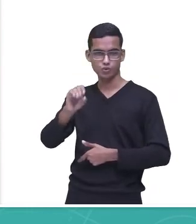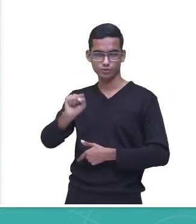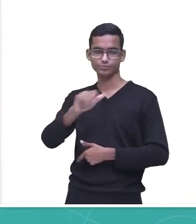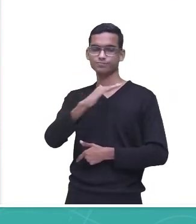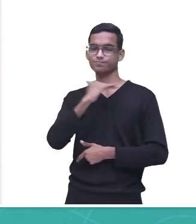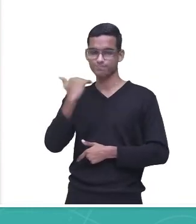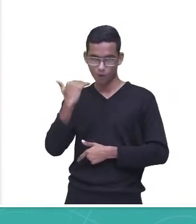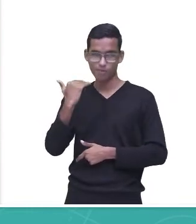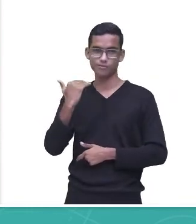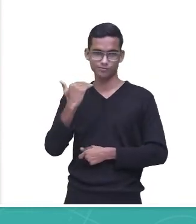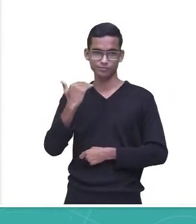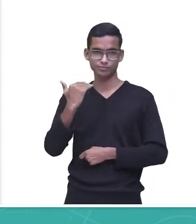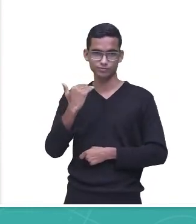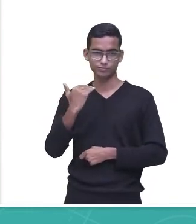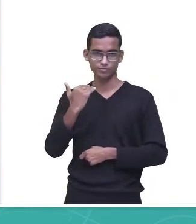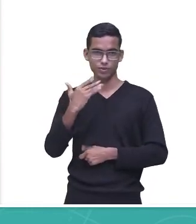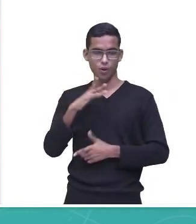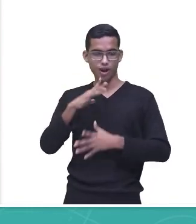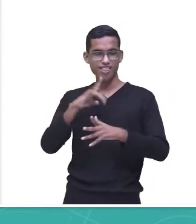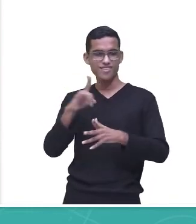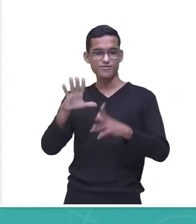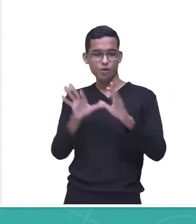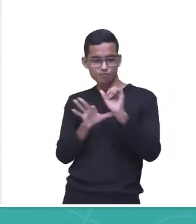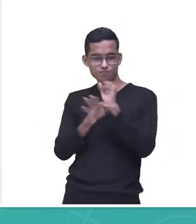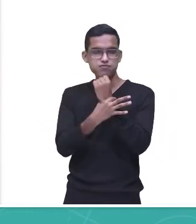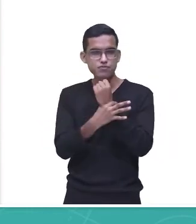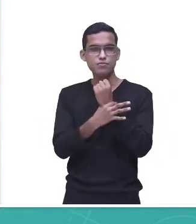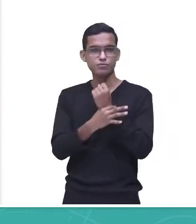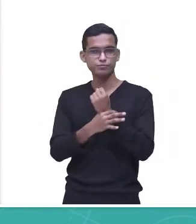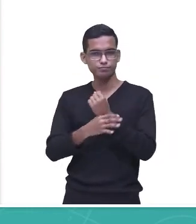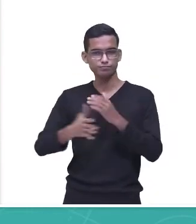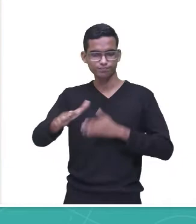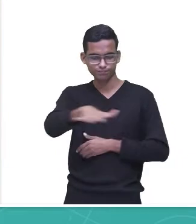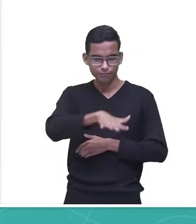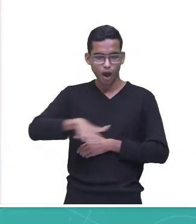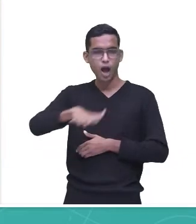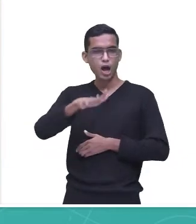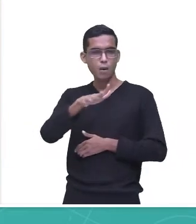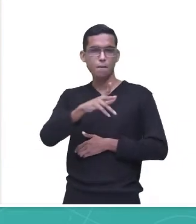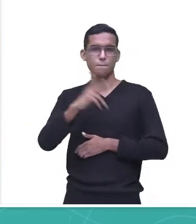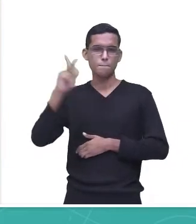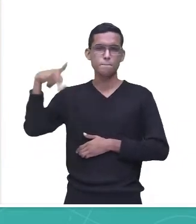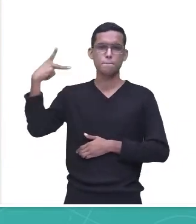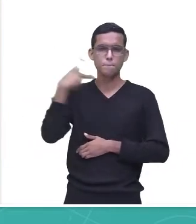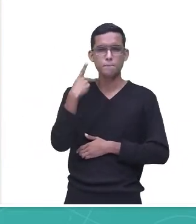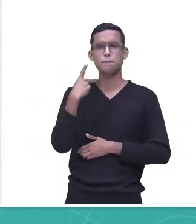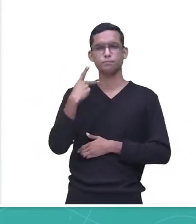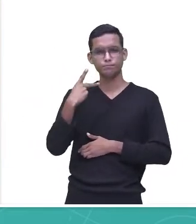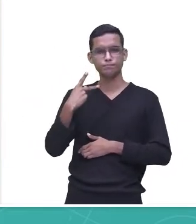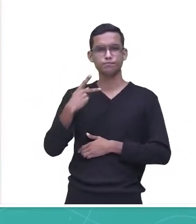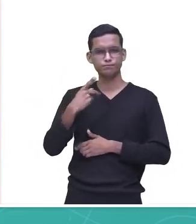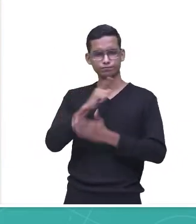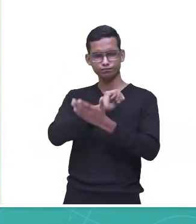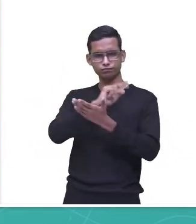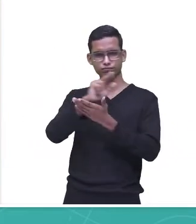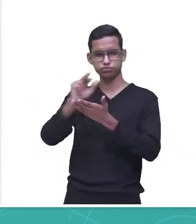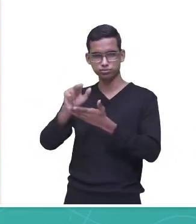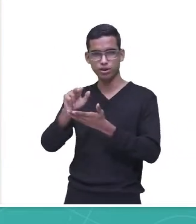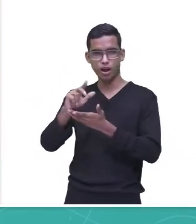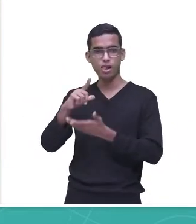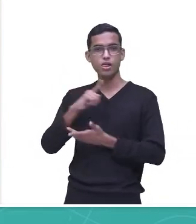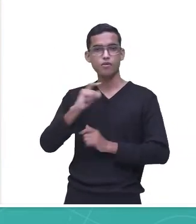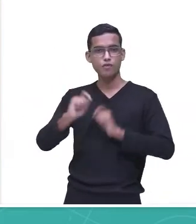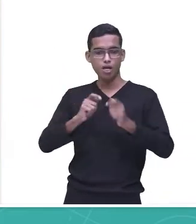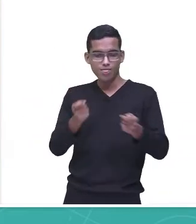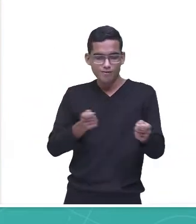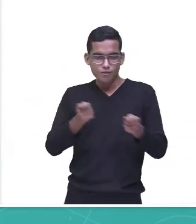tanto politicamente, socialmente, e ela comandou ali todas as manifestações